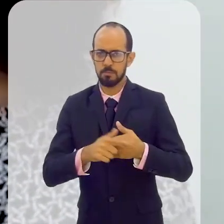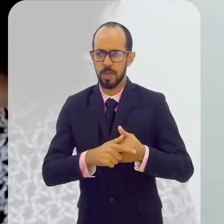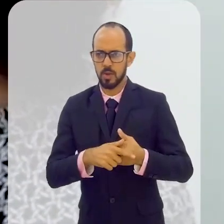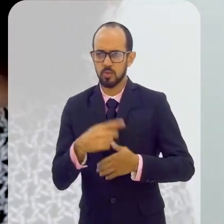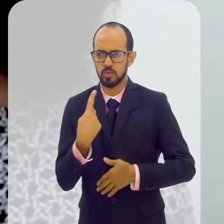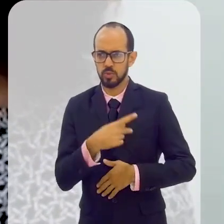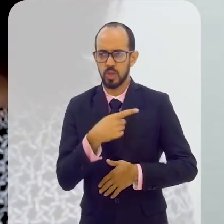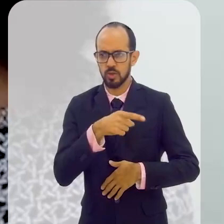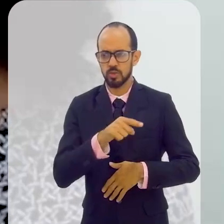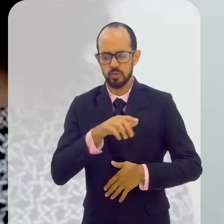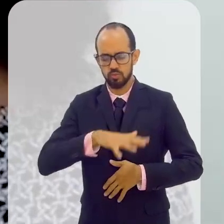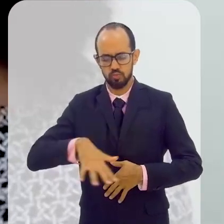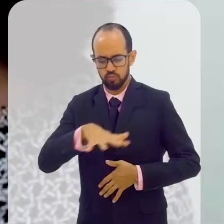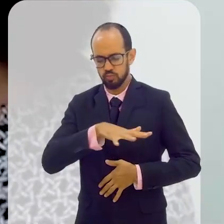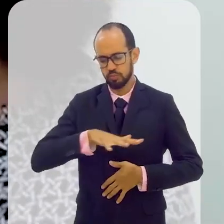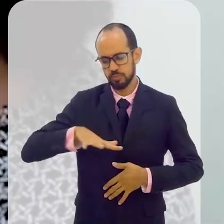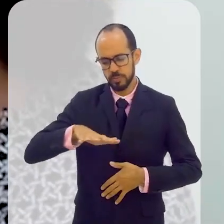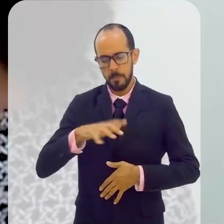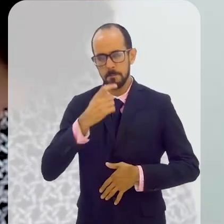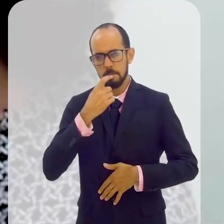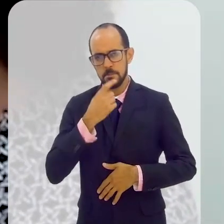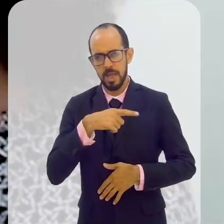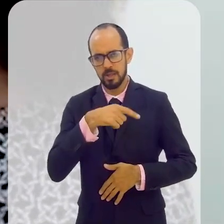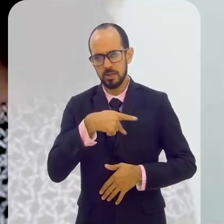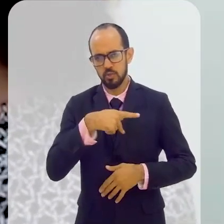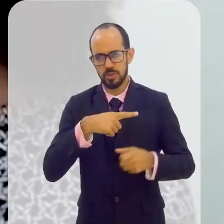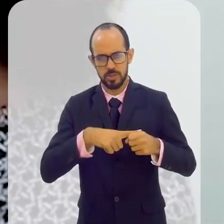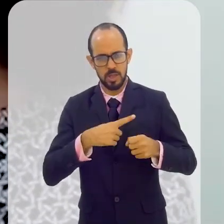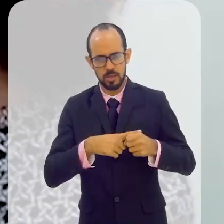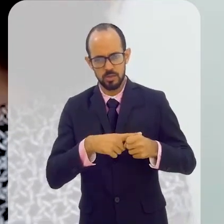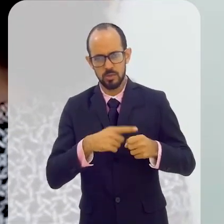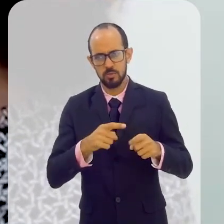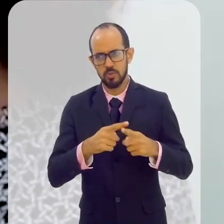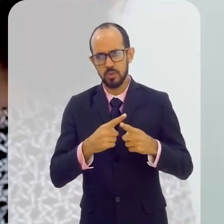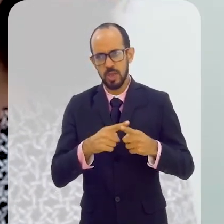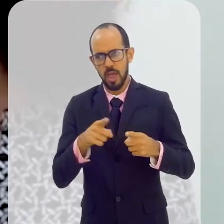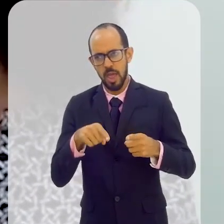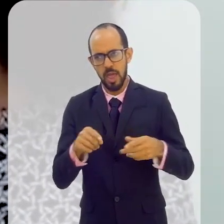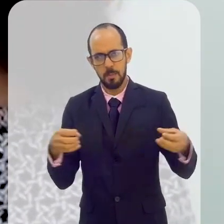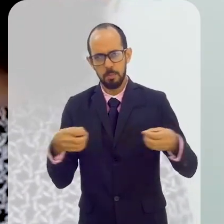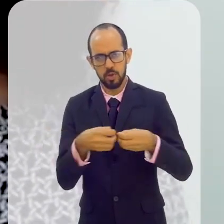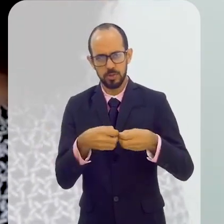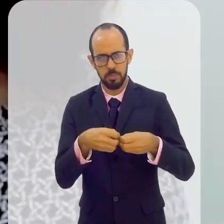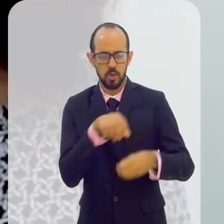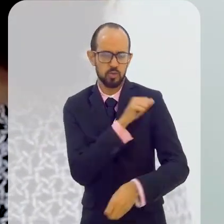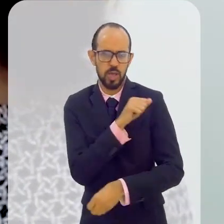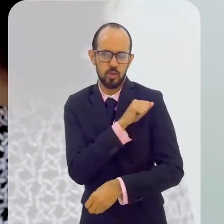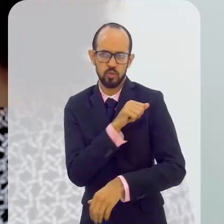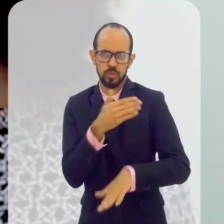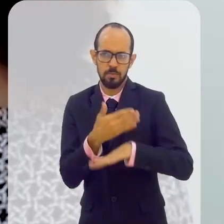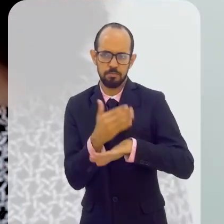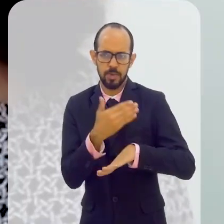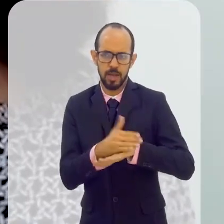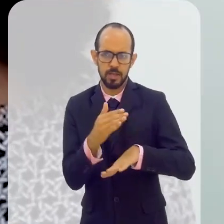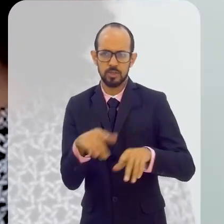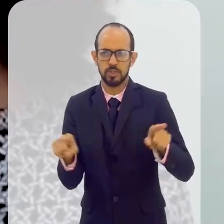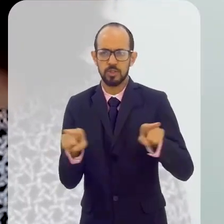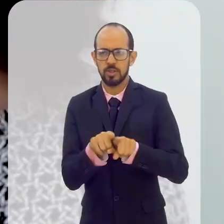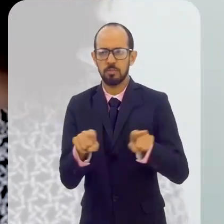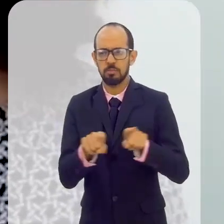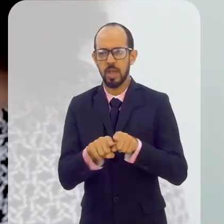papel que vocês têm regionalmente falando, né? Quer dizer, de aproximar os alunos da